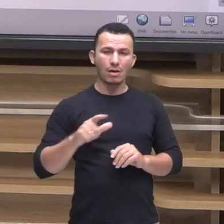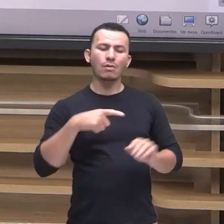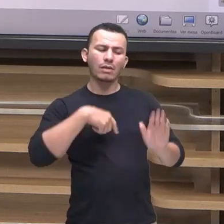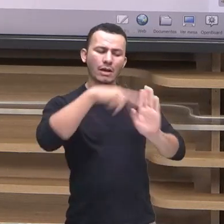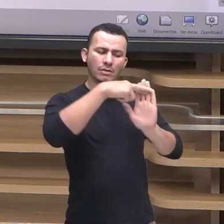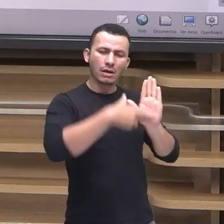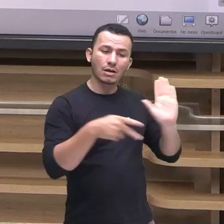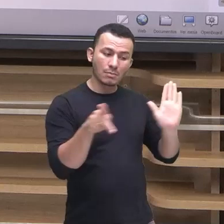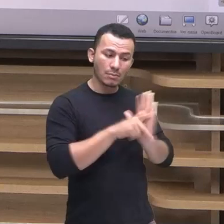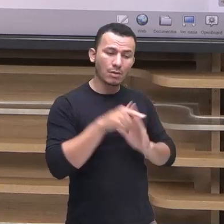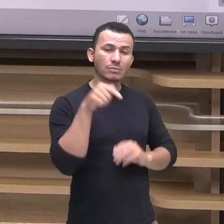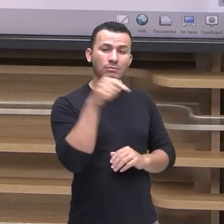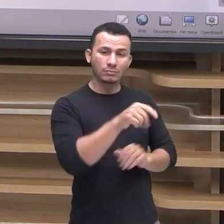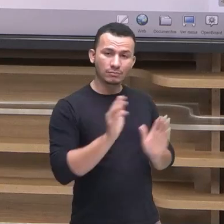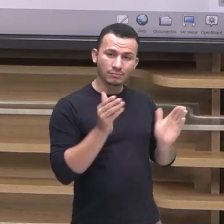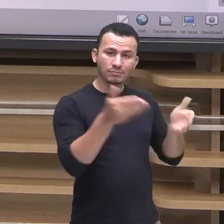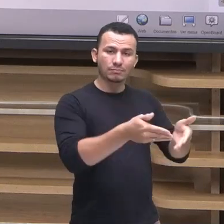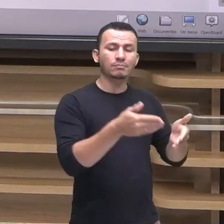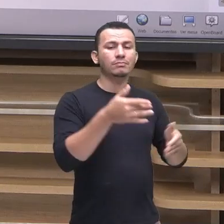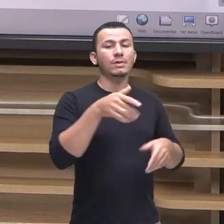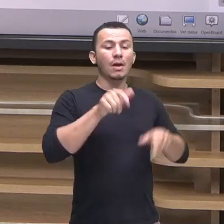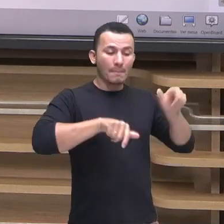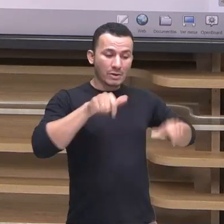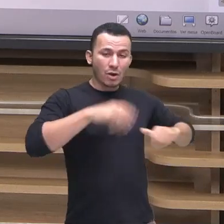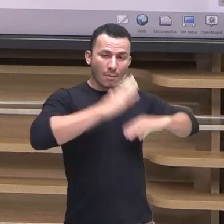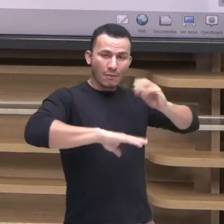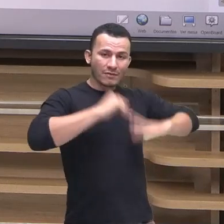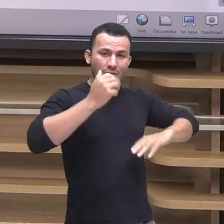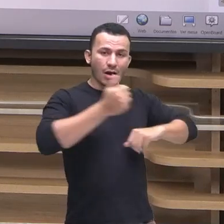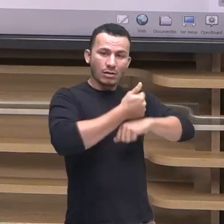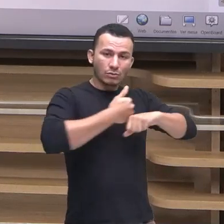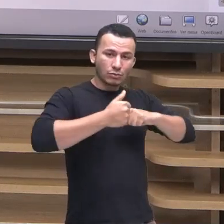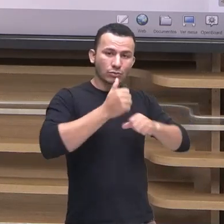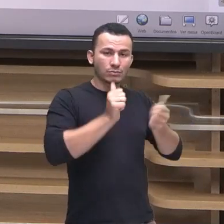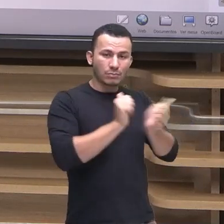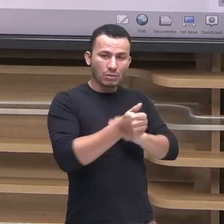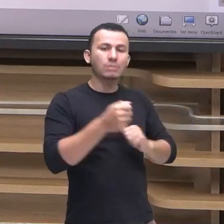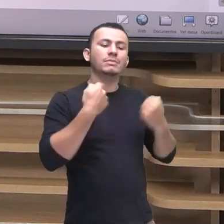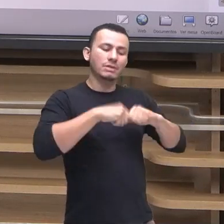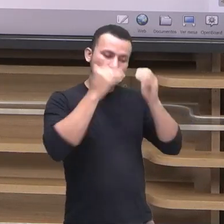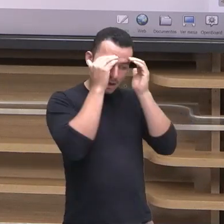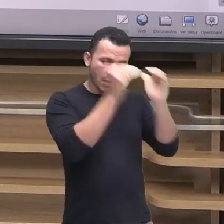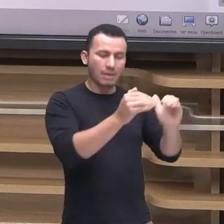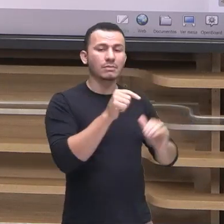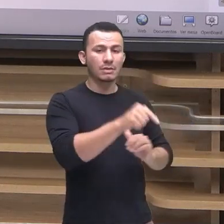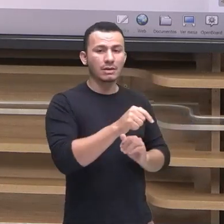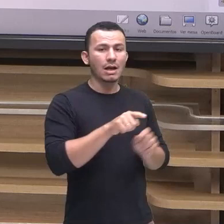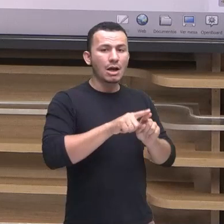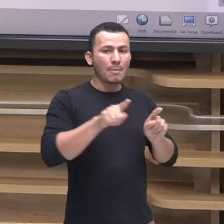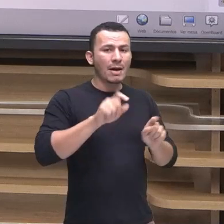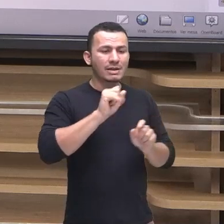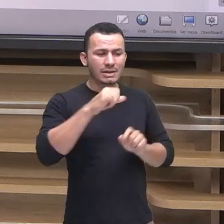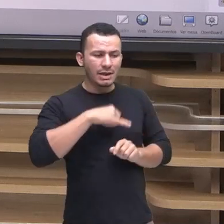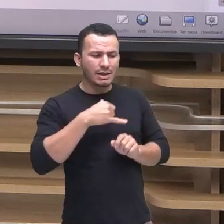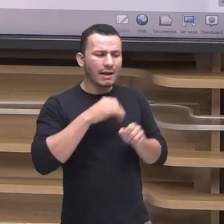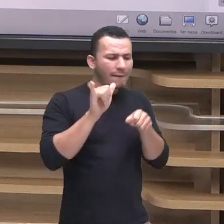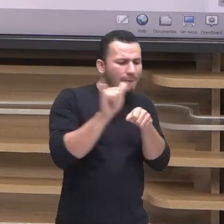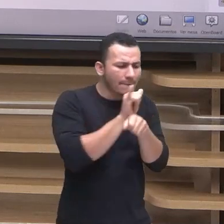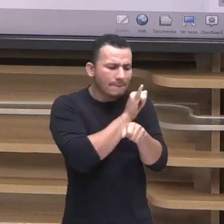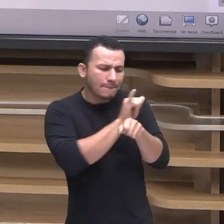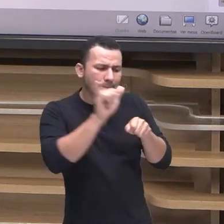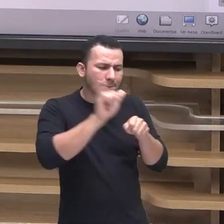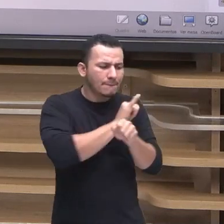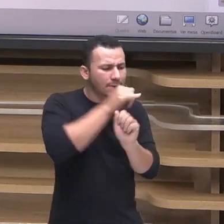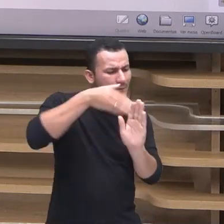regras do esporte. Todo mundo tem que respeitar aquelas regras. Mas a partir do momento que você vê uma brecha nessas regras, aí